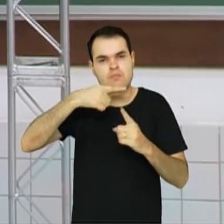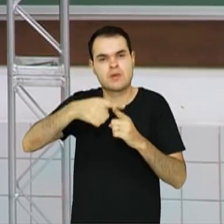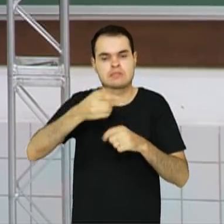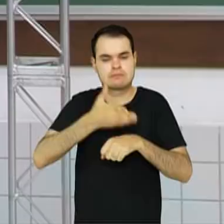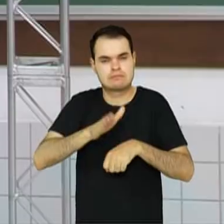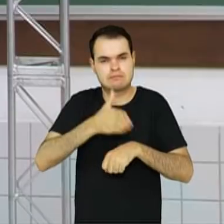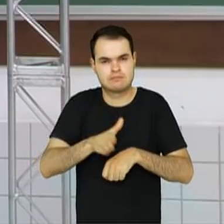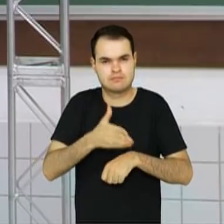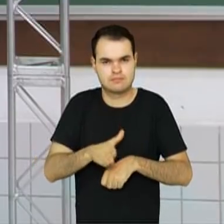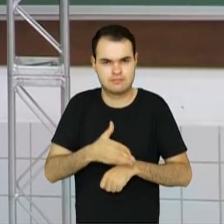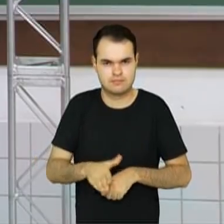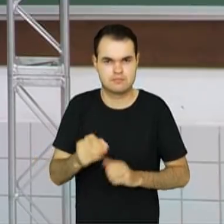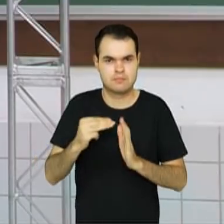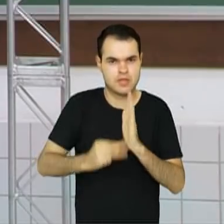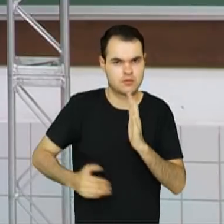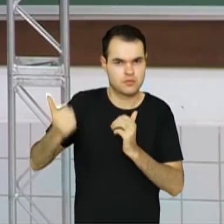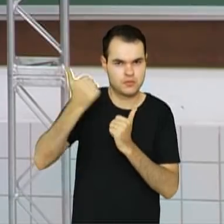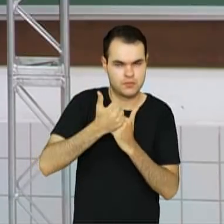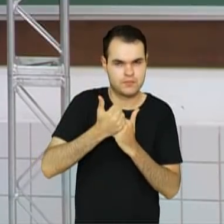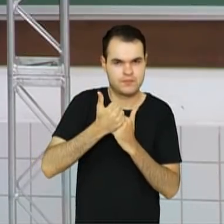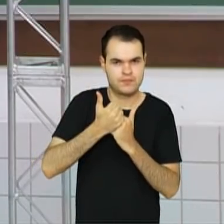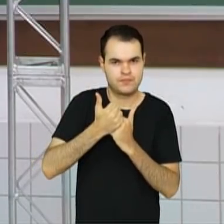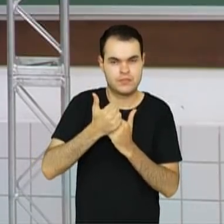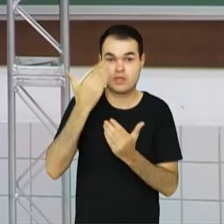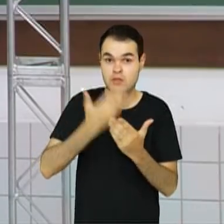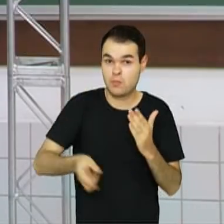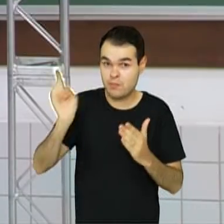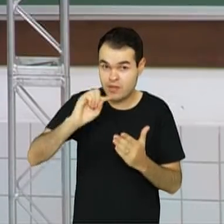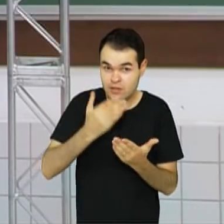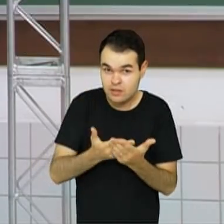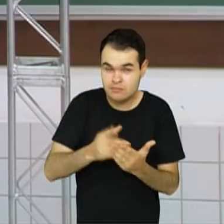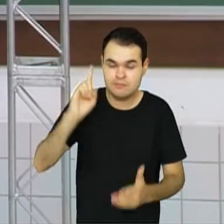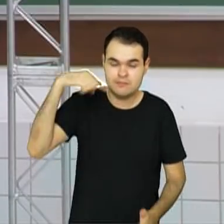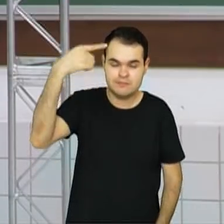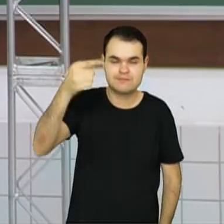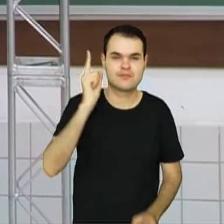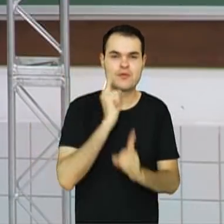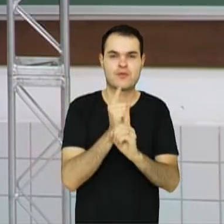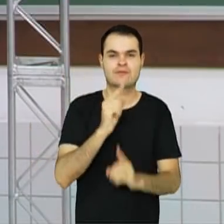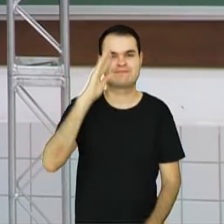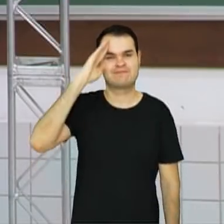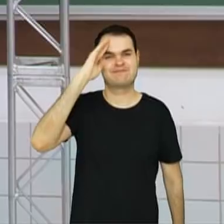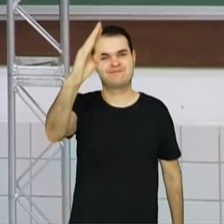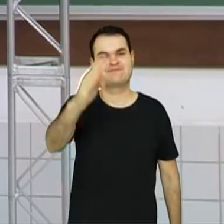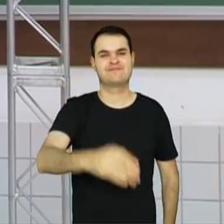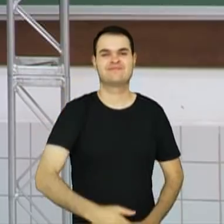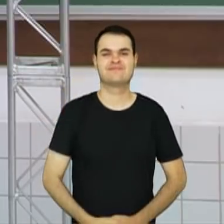exercícios sobre método de substituição. Não perca a próxima aula. Te espero. Até lá!